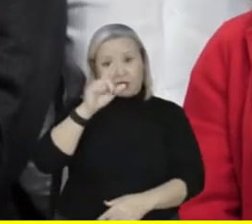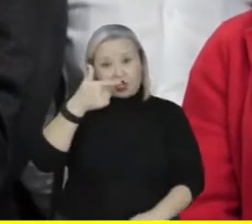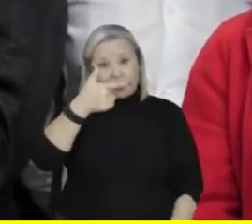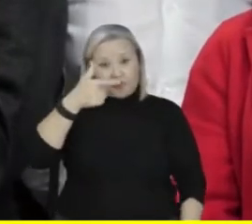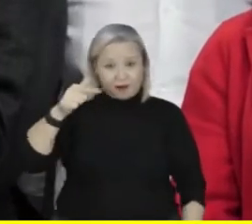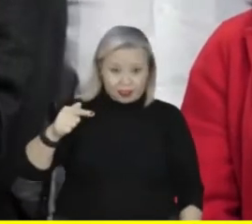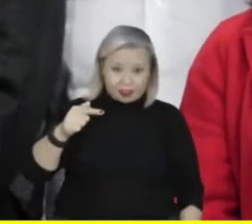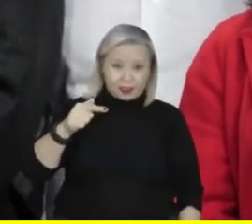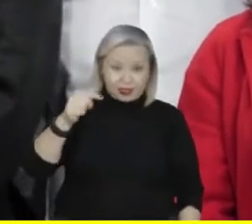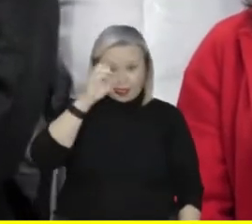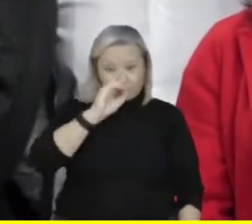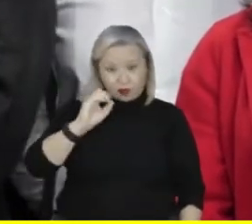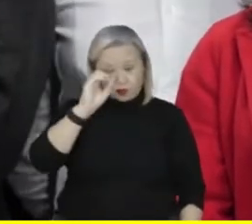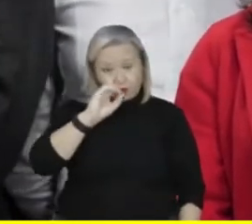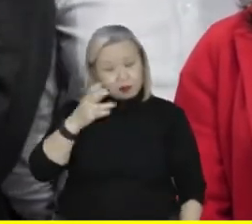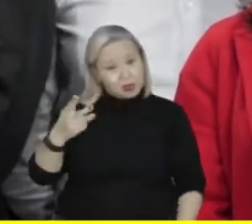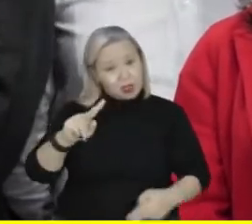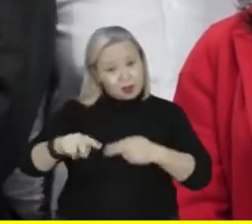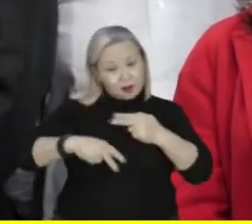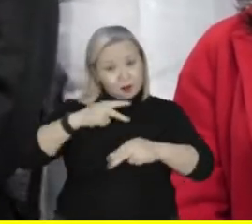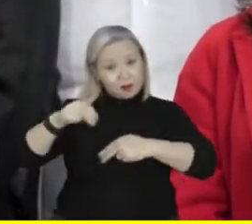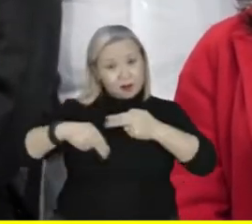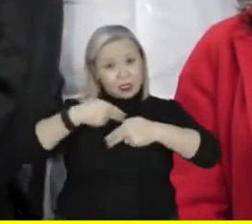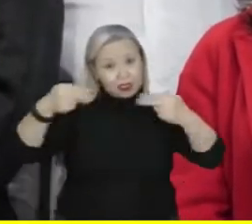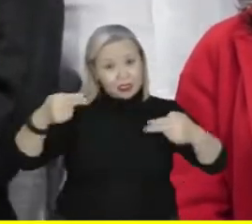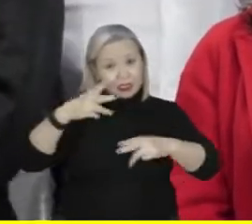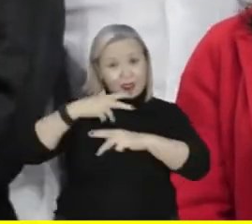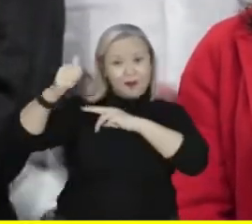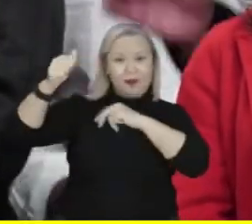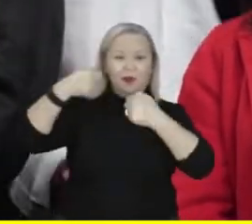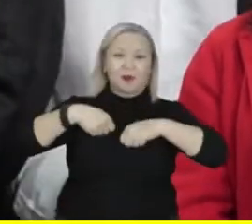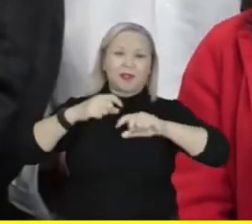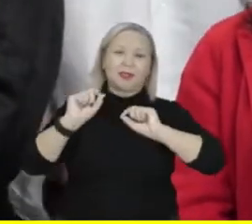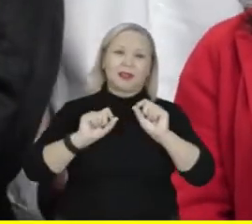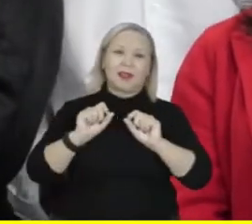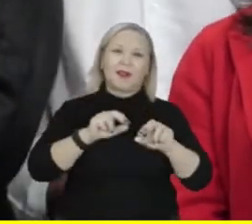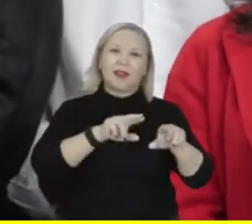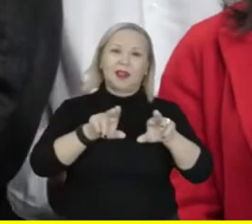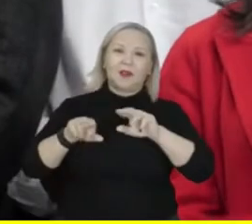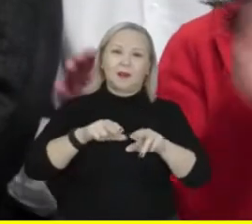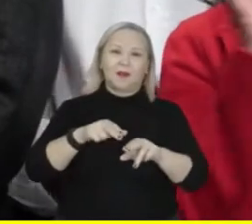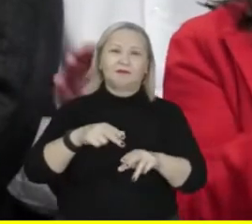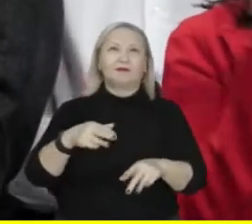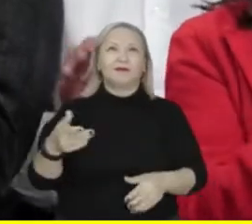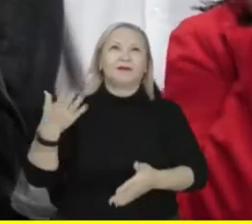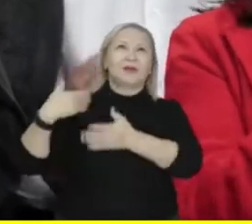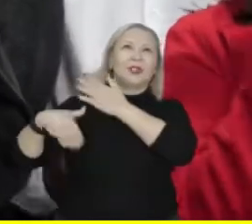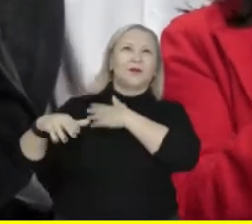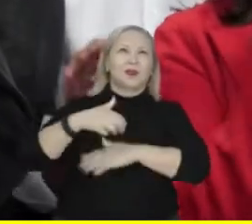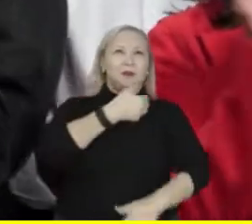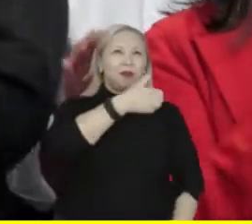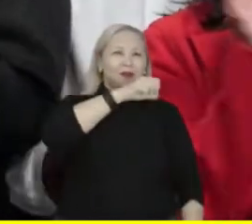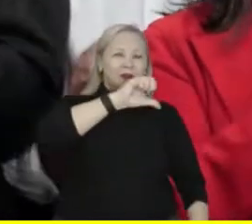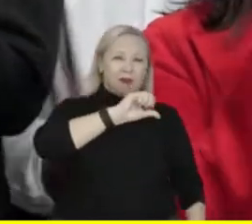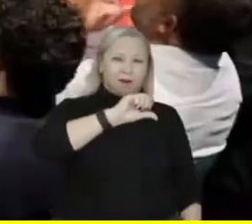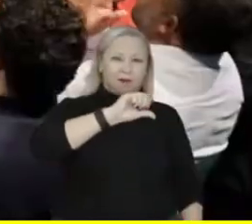presente a grande Vitória que eu precisava como foi em 1900 e 2002